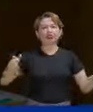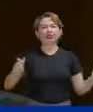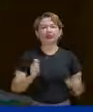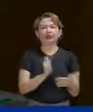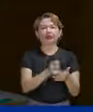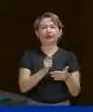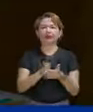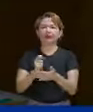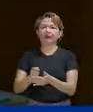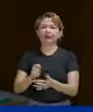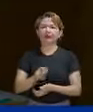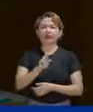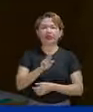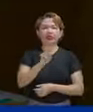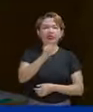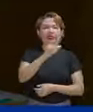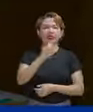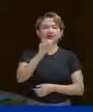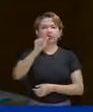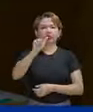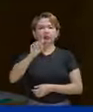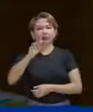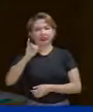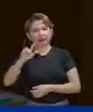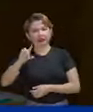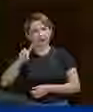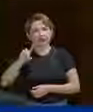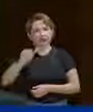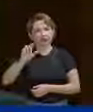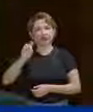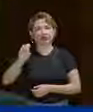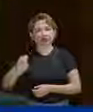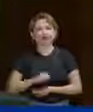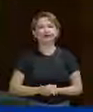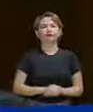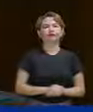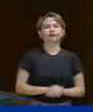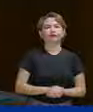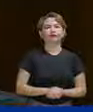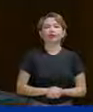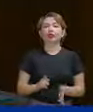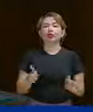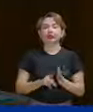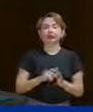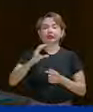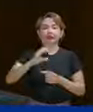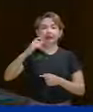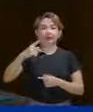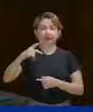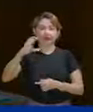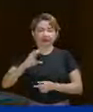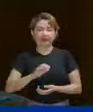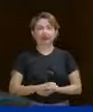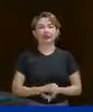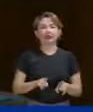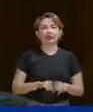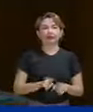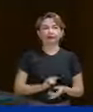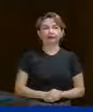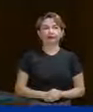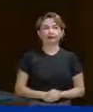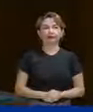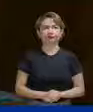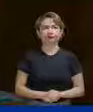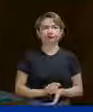princípios da razoabilidade e da proporcionalidade, previsto no artigo 8º do Código de Processo Civil.